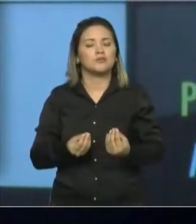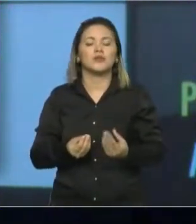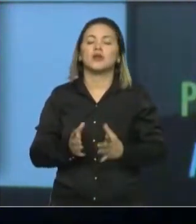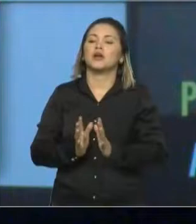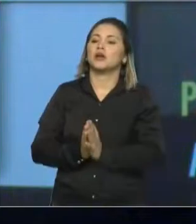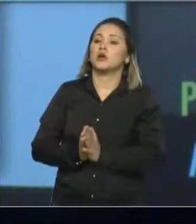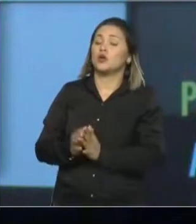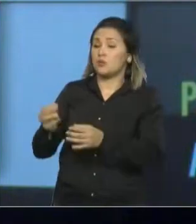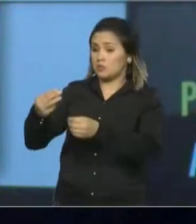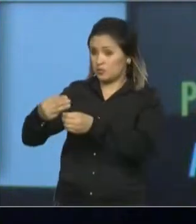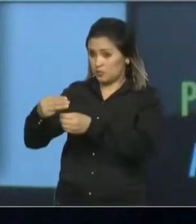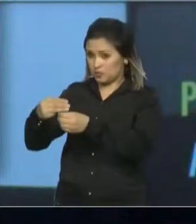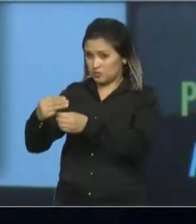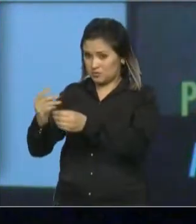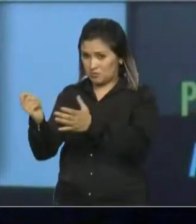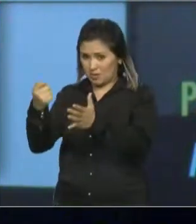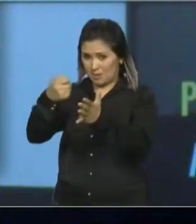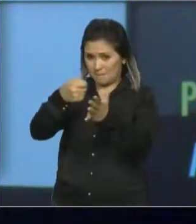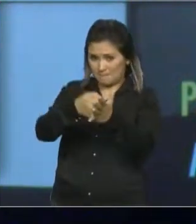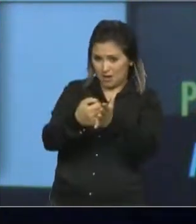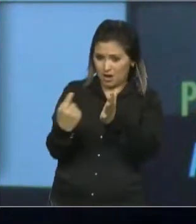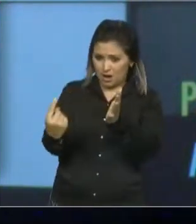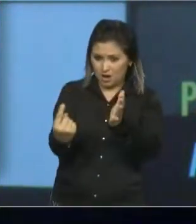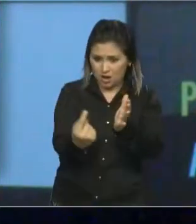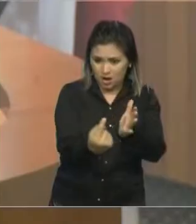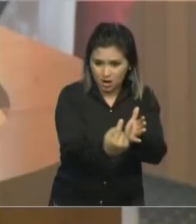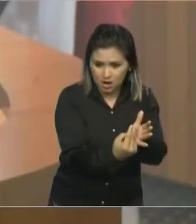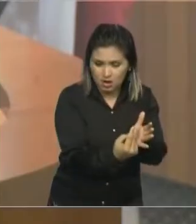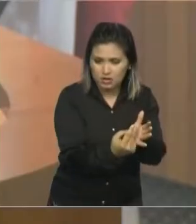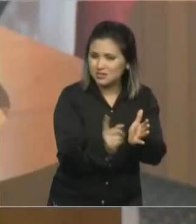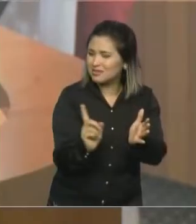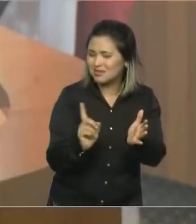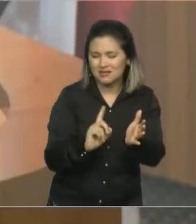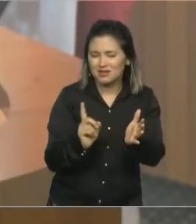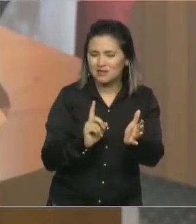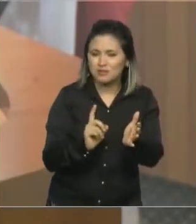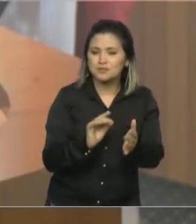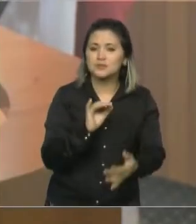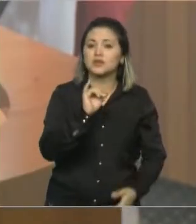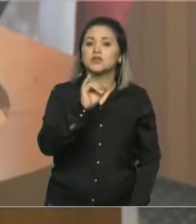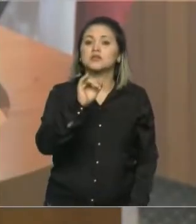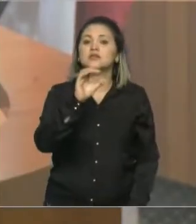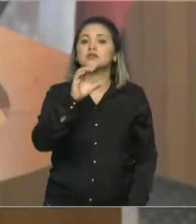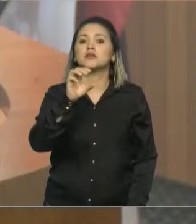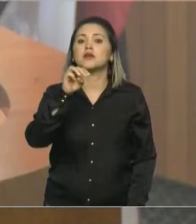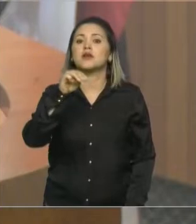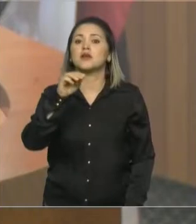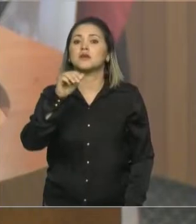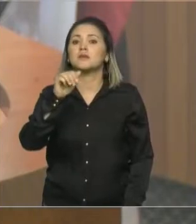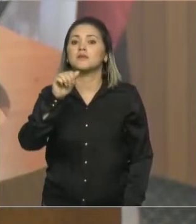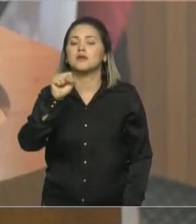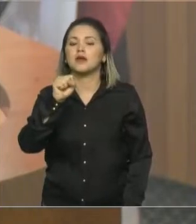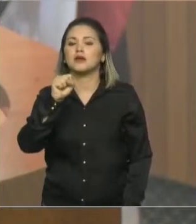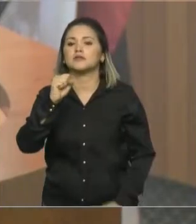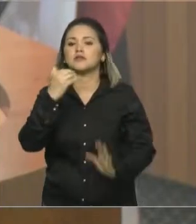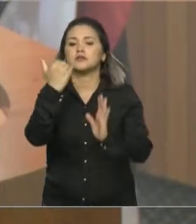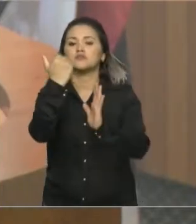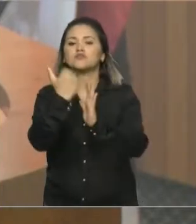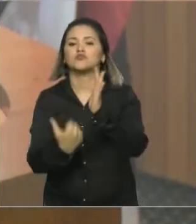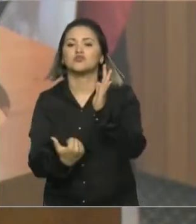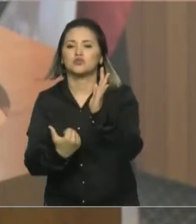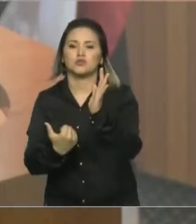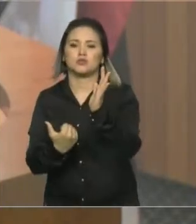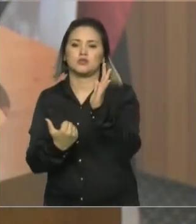para o consórcio sai descontado do ICMS do município. Então, veja só, presidente Otelino, deputado Glaubert, não tem como o